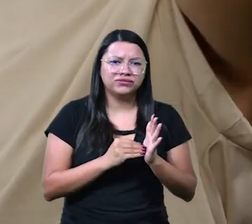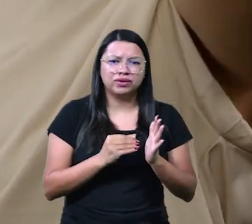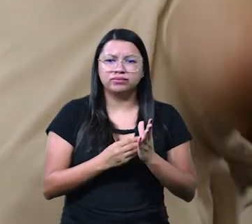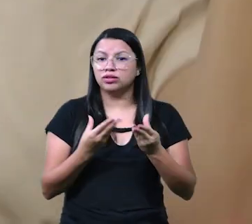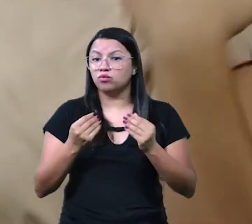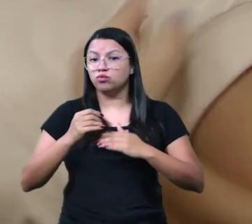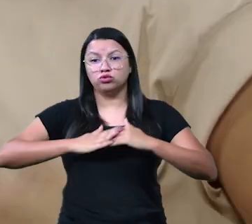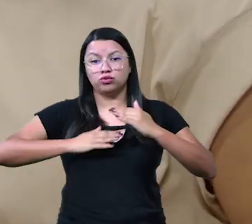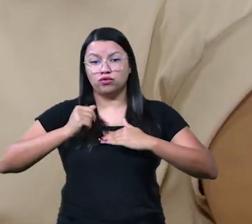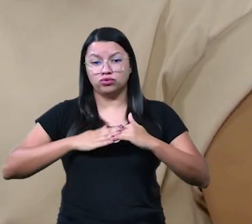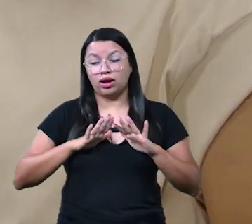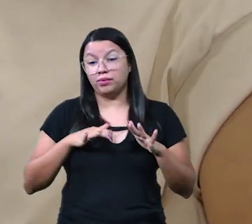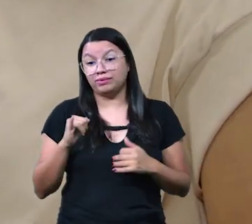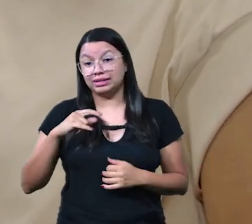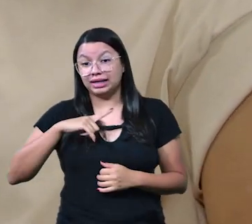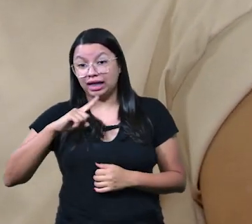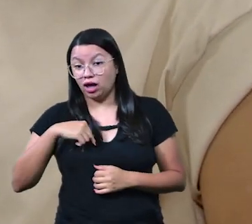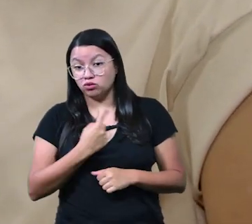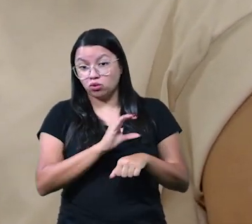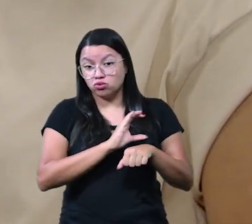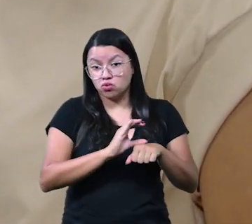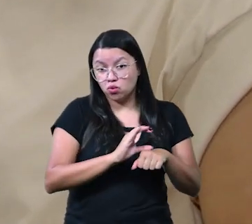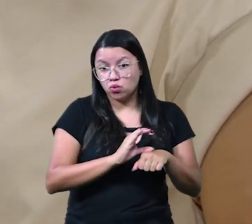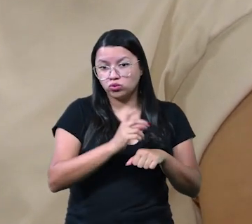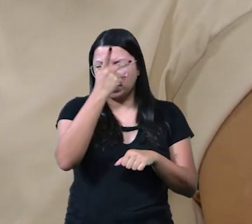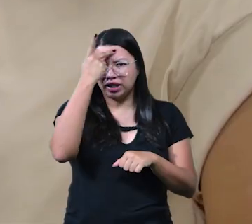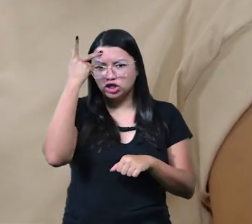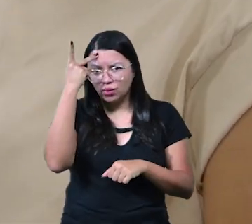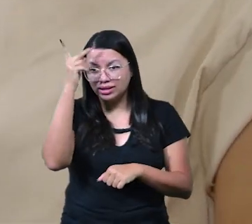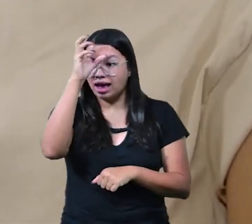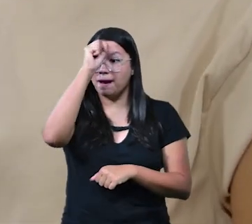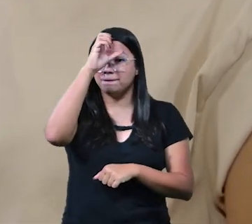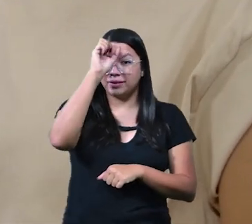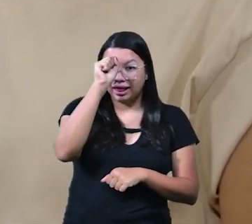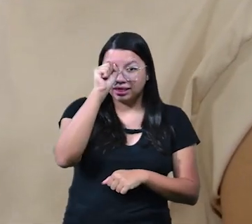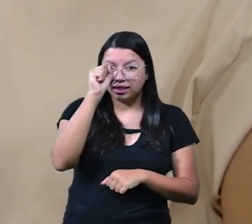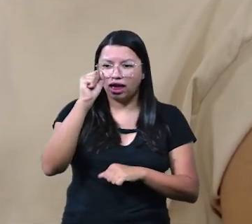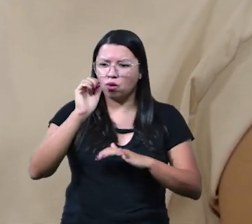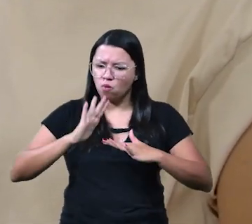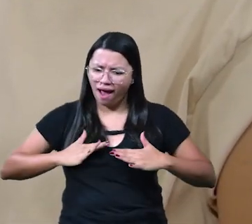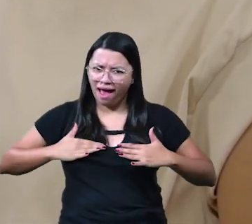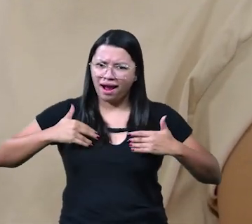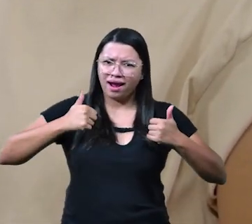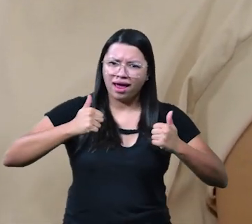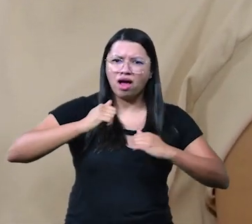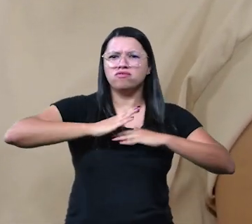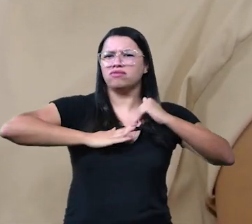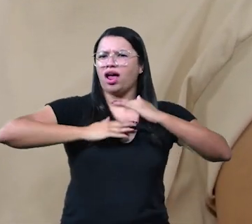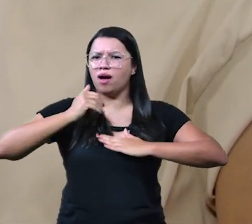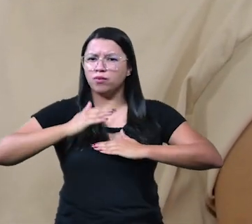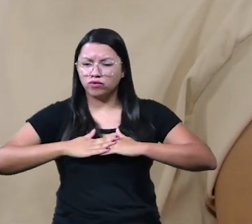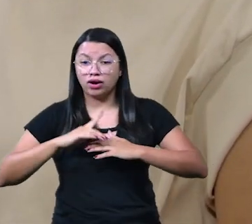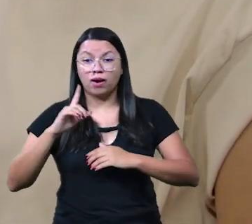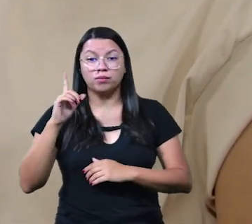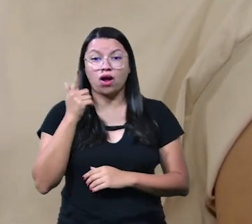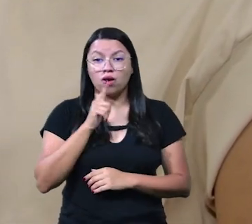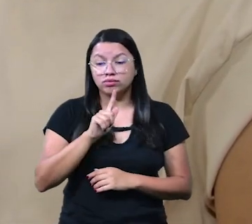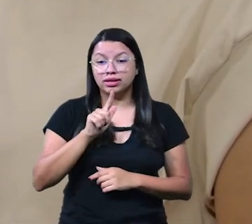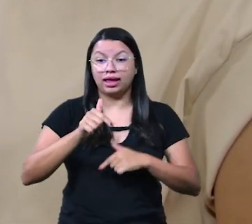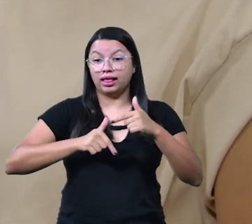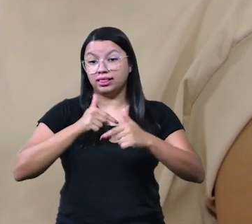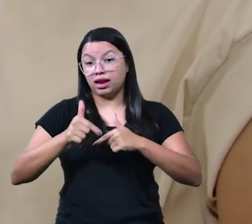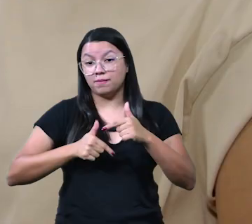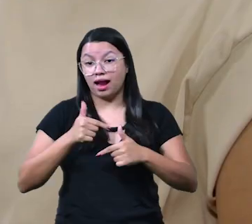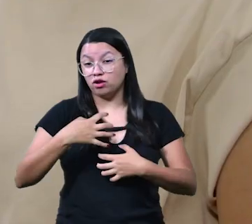no nosso curso pessoas se capacitando, né? Se qualificando, melhor dizendo, para atuar de